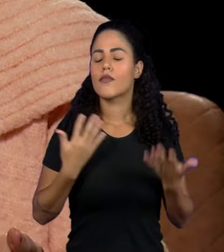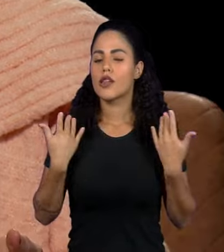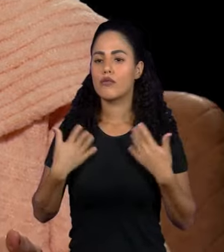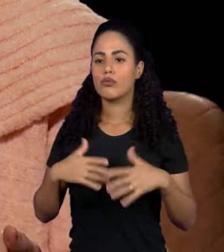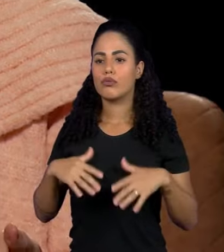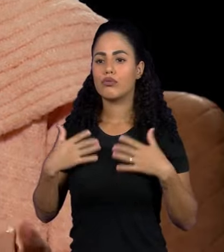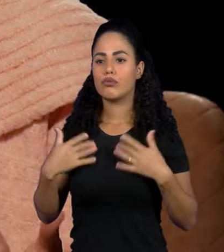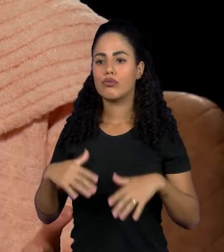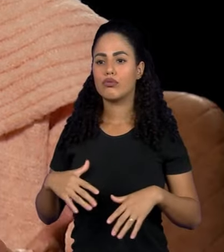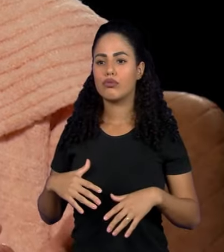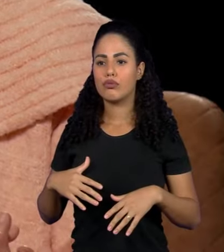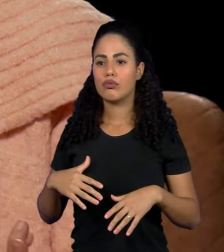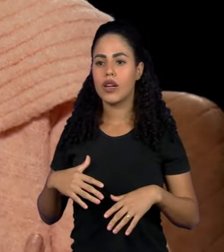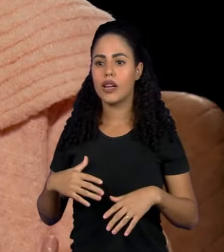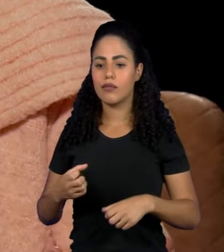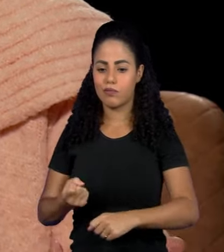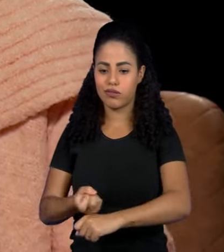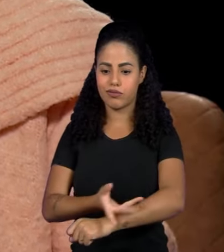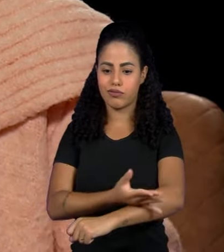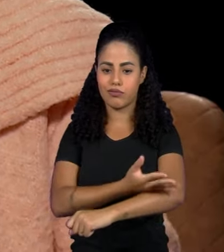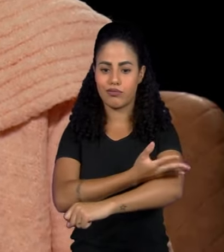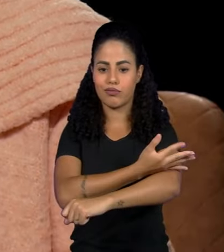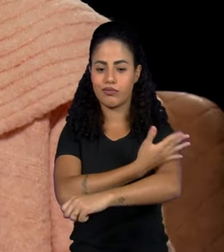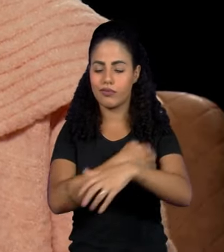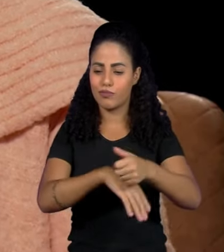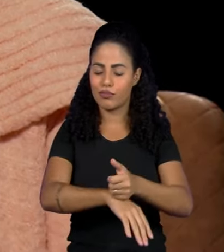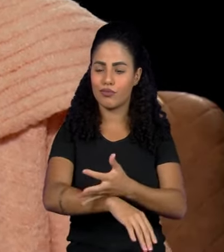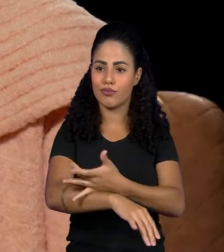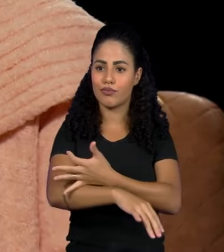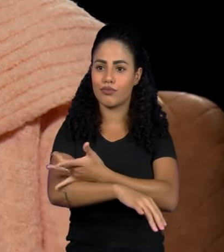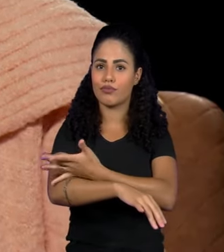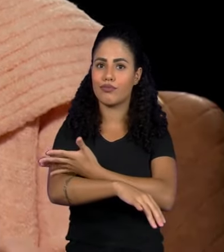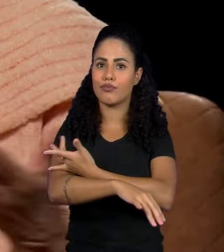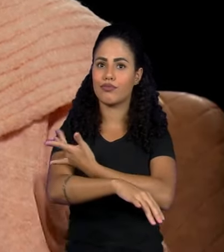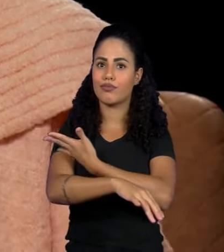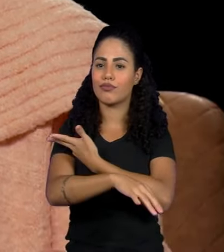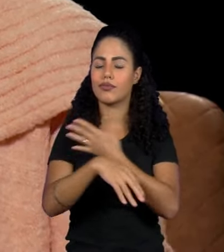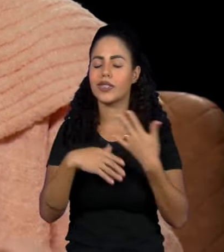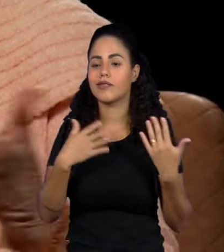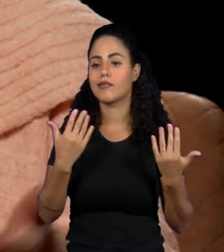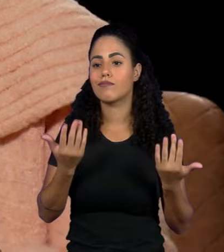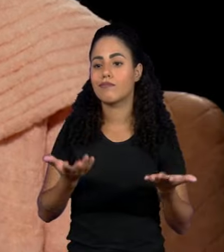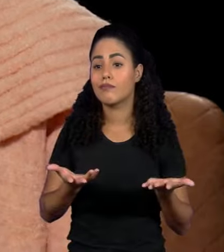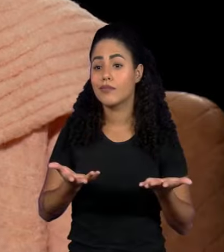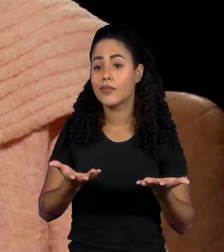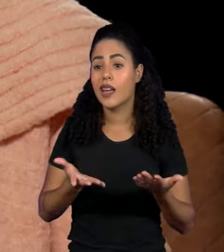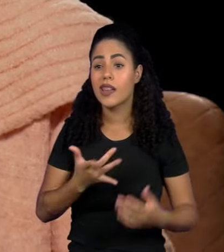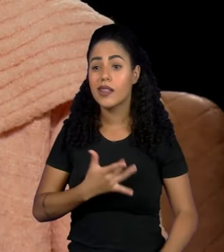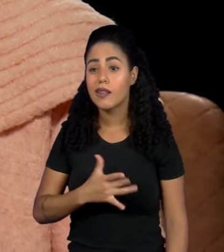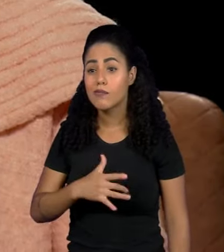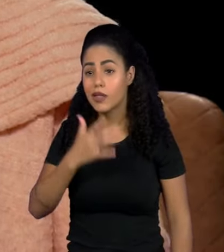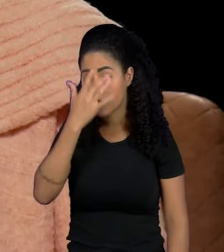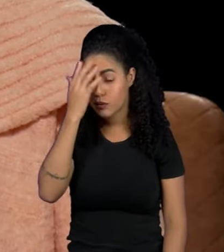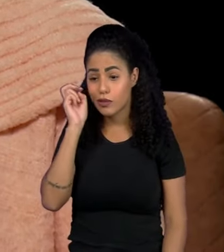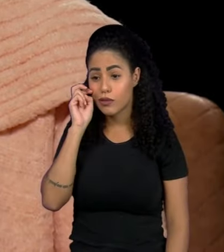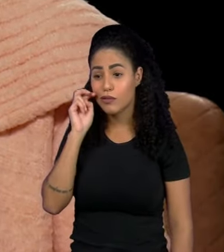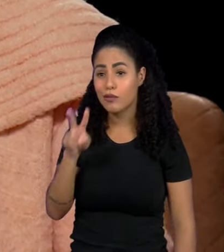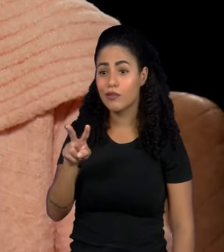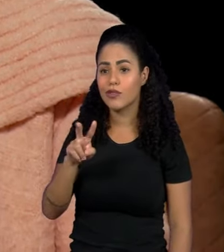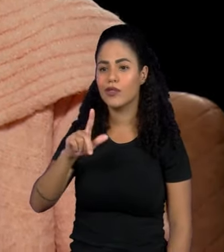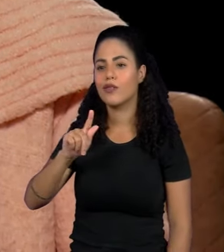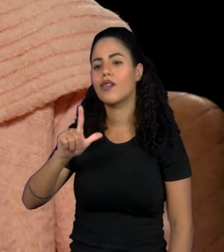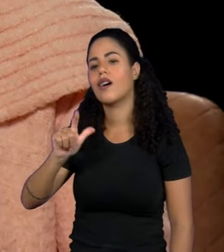visceral, sabe? É difícil, é uma pena que muita gente não viu a Glauce Rocha